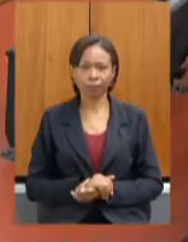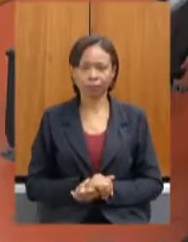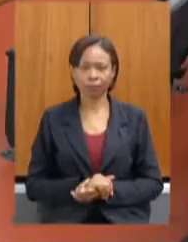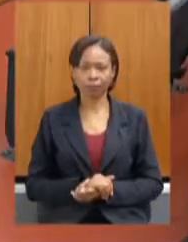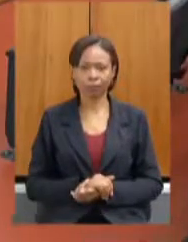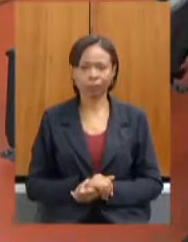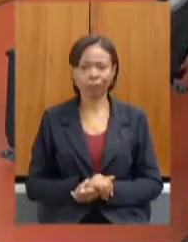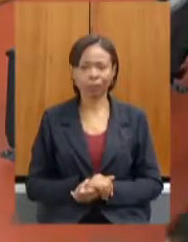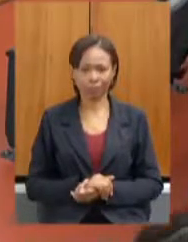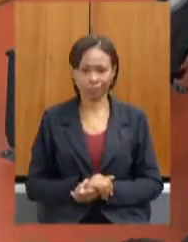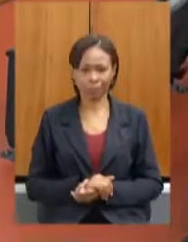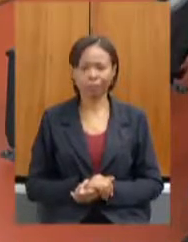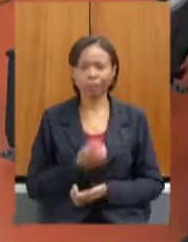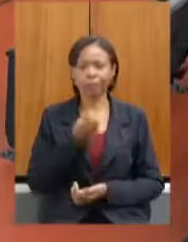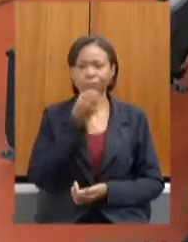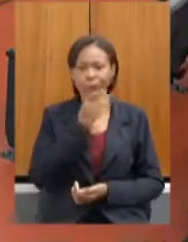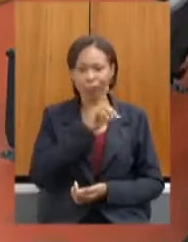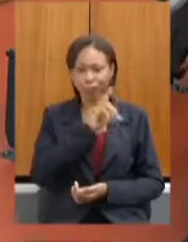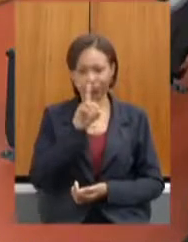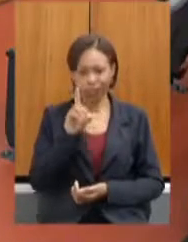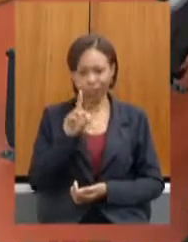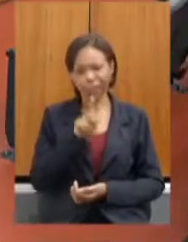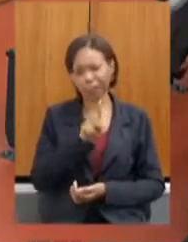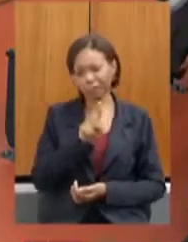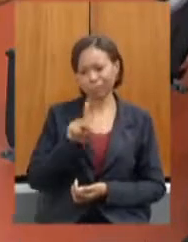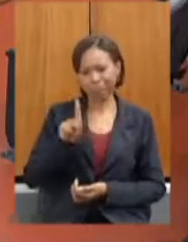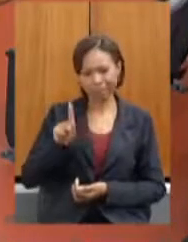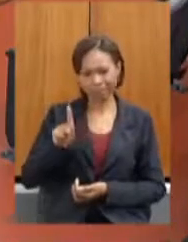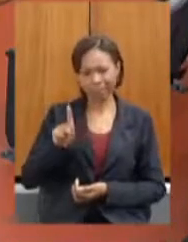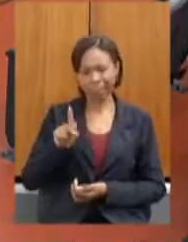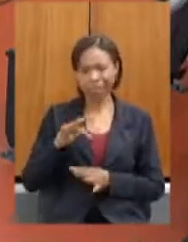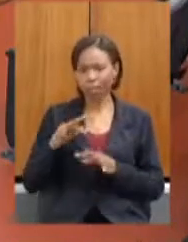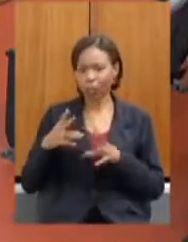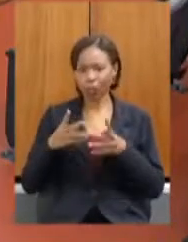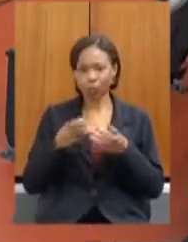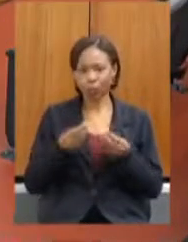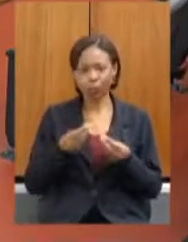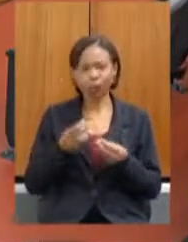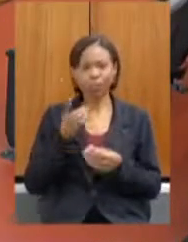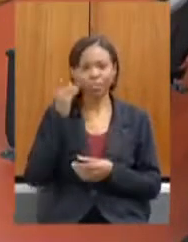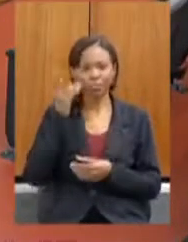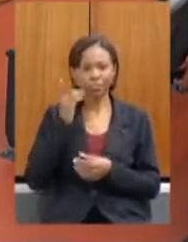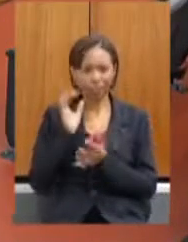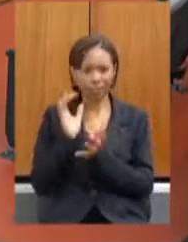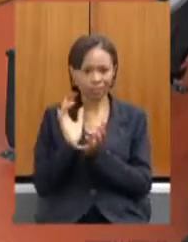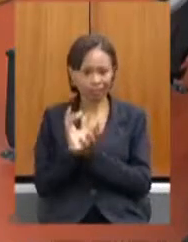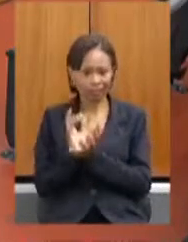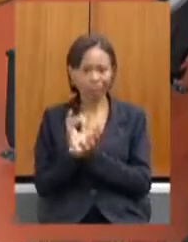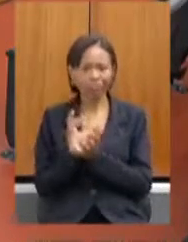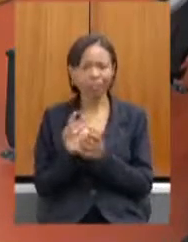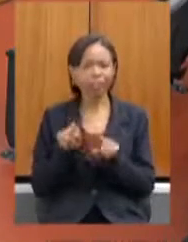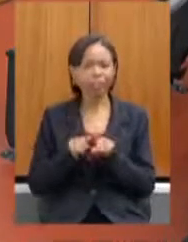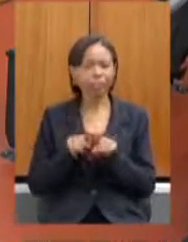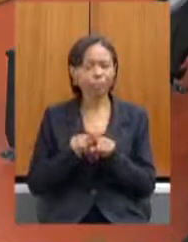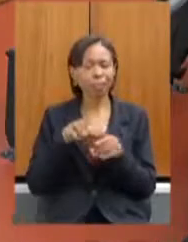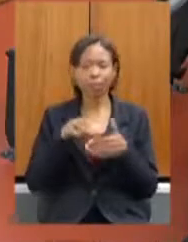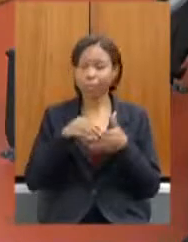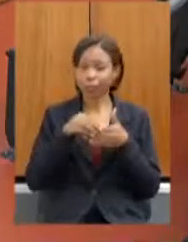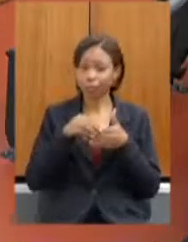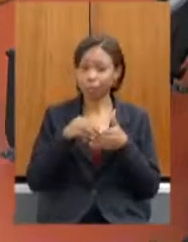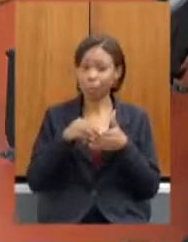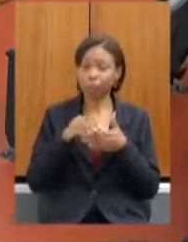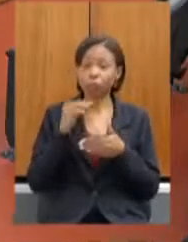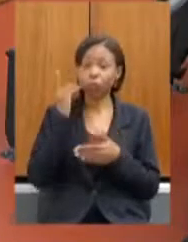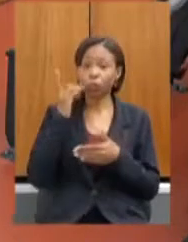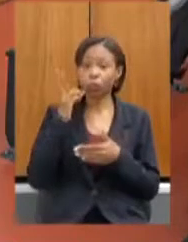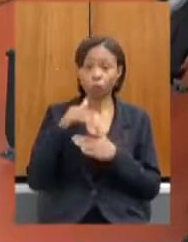bom dia senhor presidente Bom dia a todos os colegas parlamentares quero cumprimentar que a todos os deputados